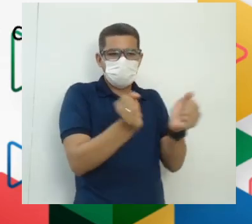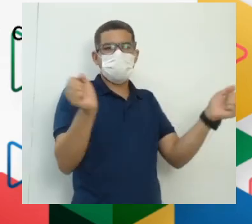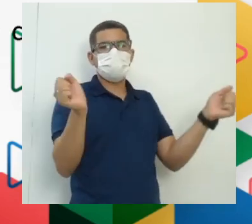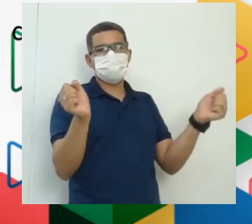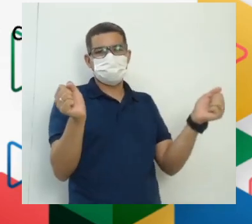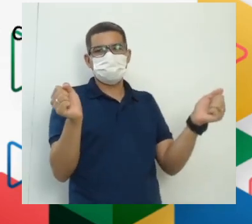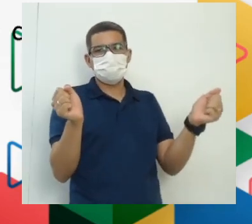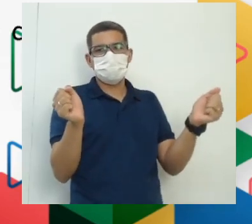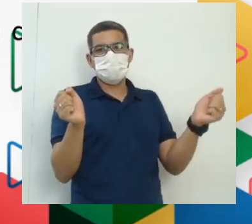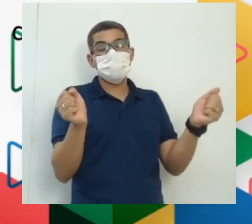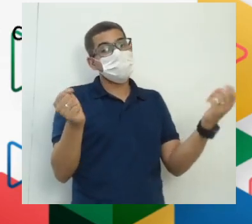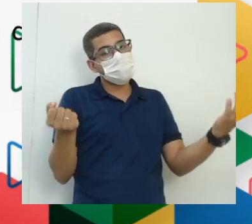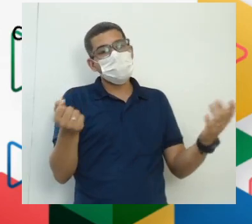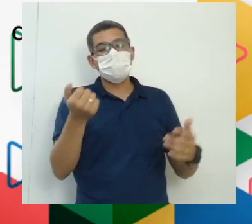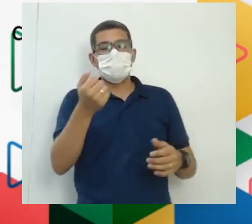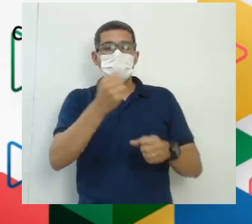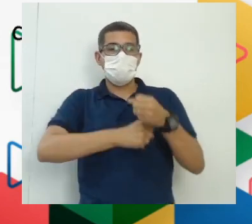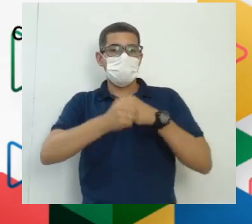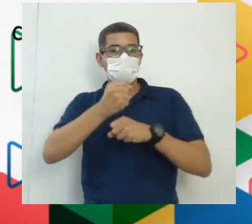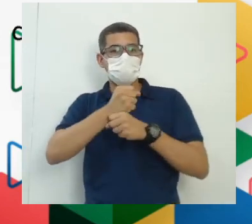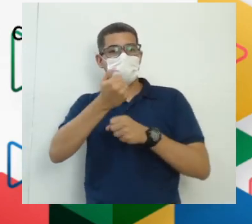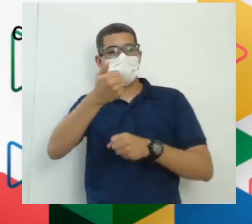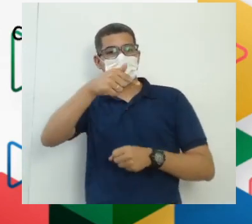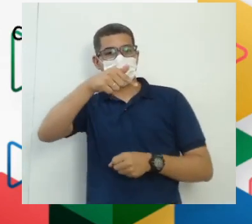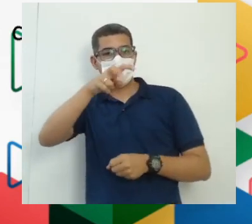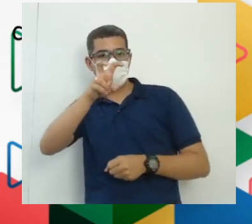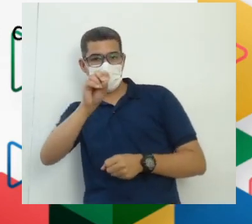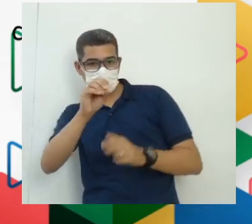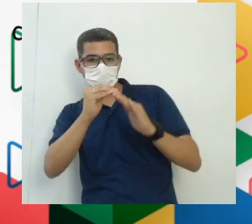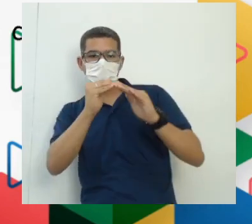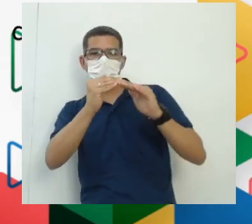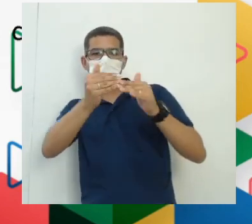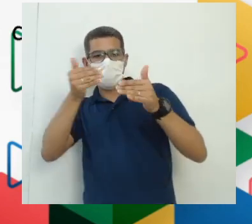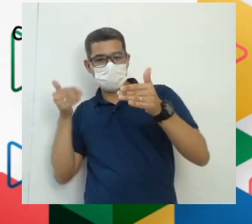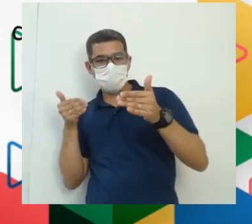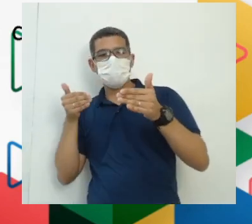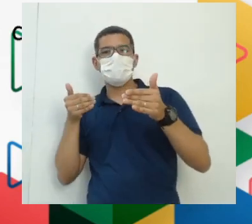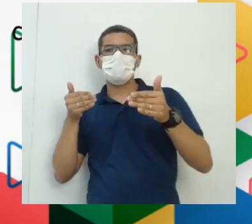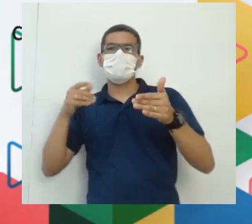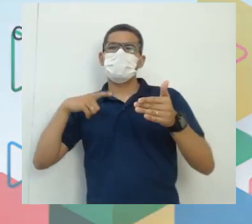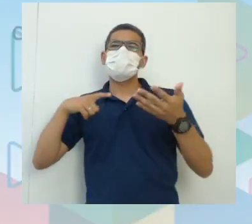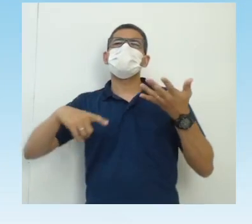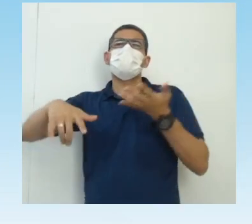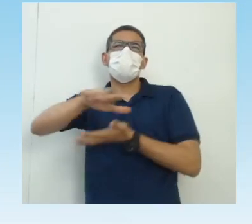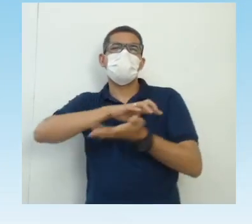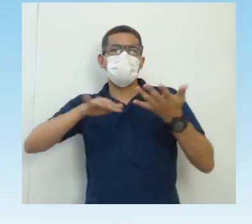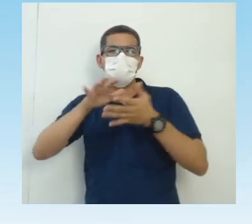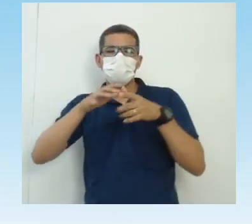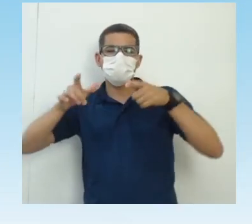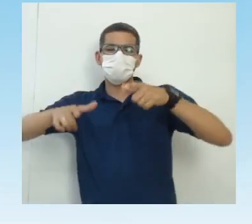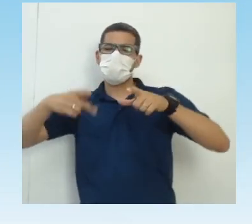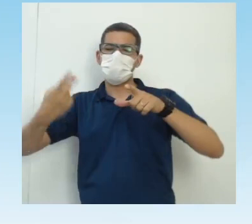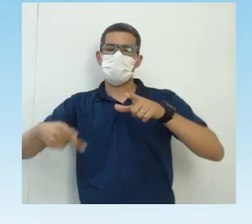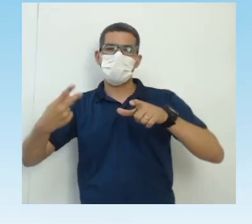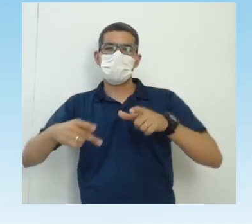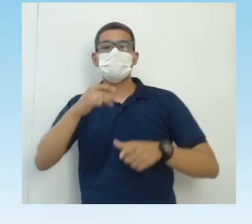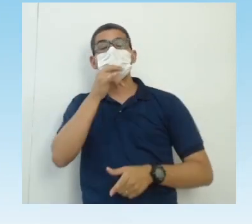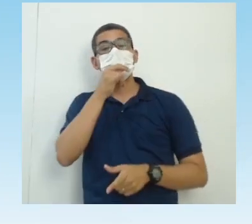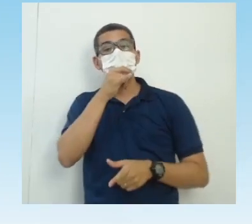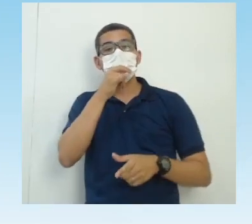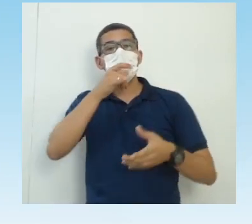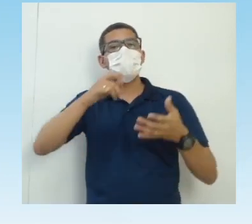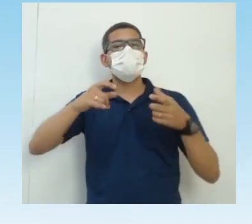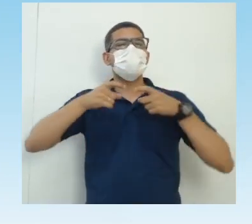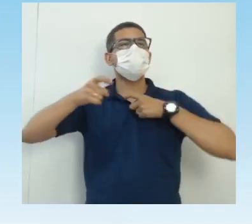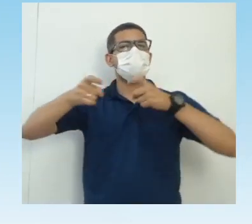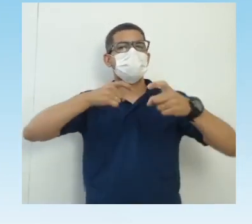de 1750, elas serão revoltas nativistas, serão revoltas mais locais, como por exemplo a Guerra dos Mascates